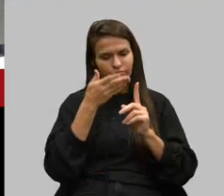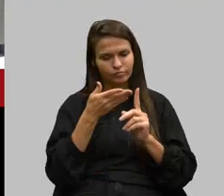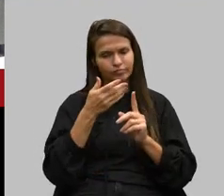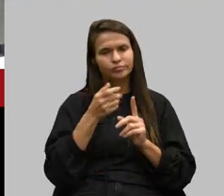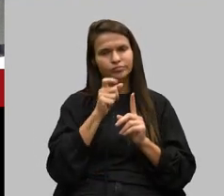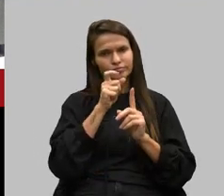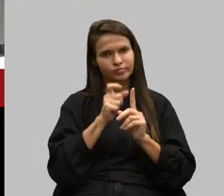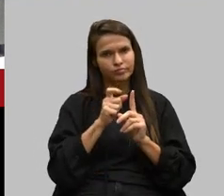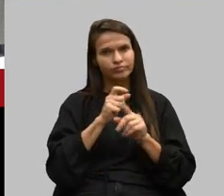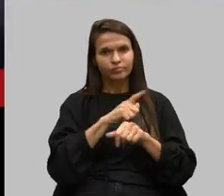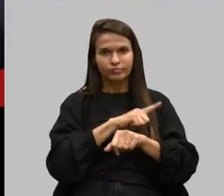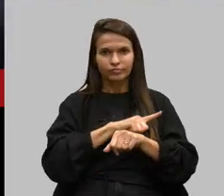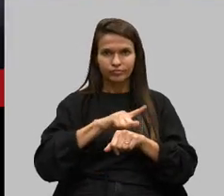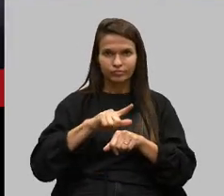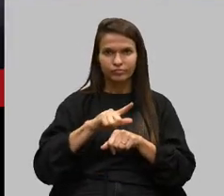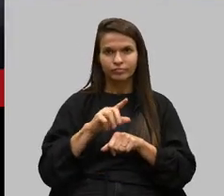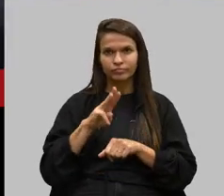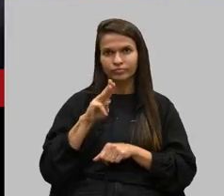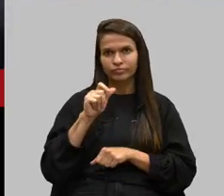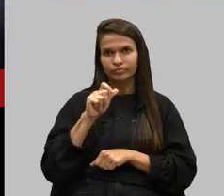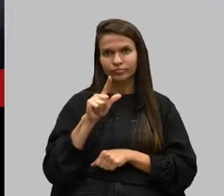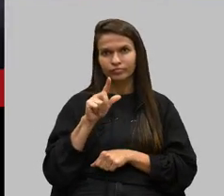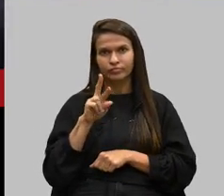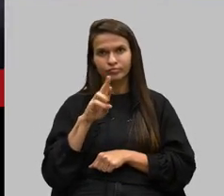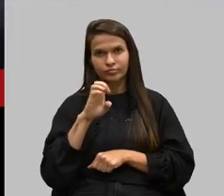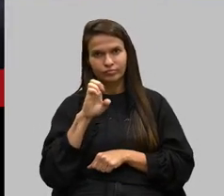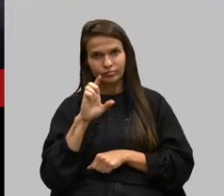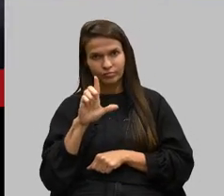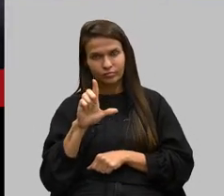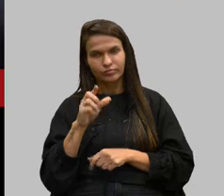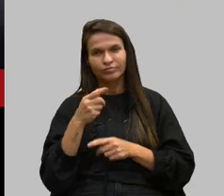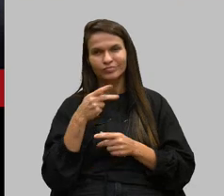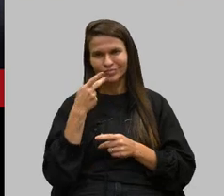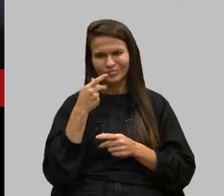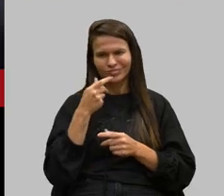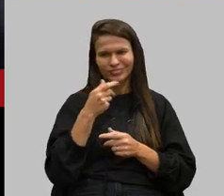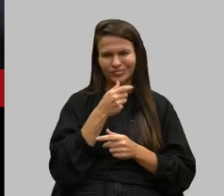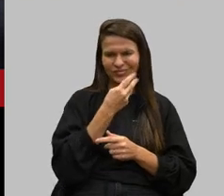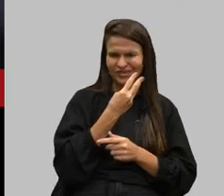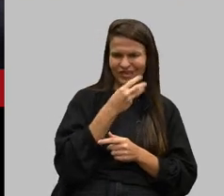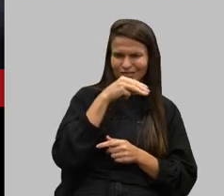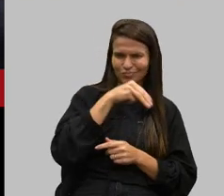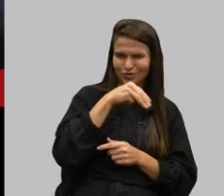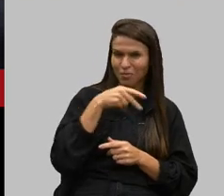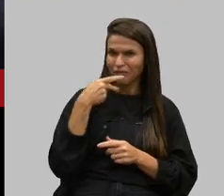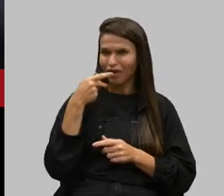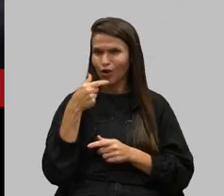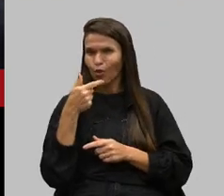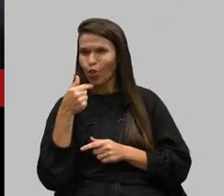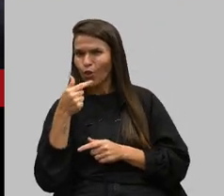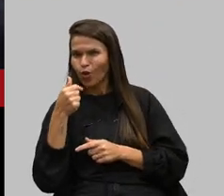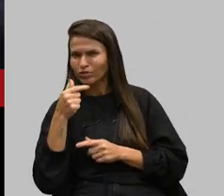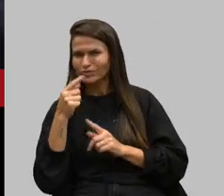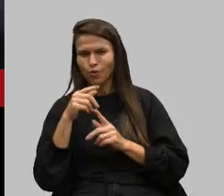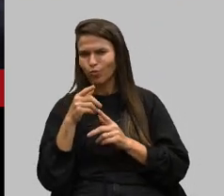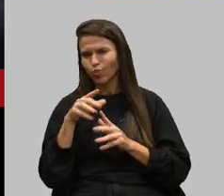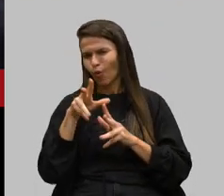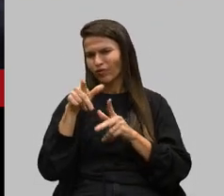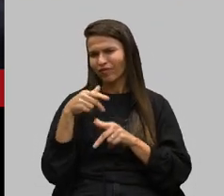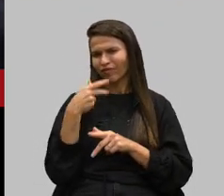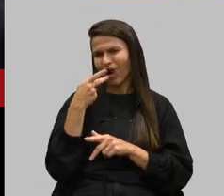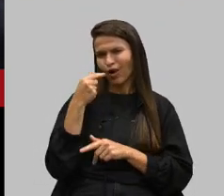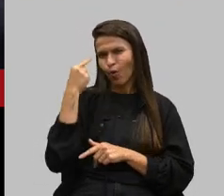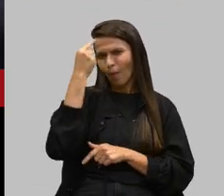o Arlen falou que falava 3 minutos falou 12 e o resto aqui falou 1 hora então você com essa